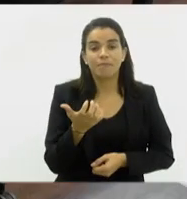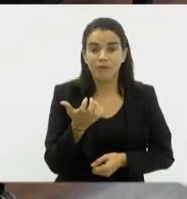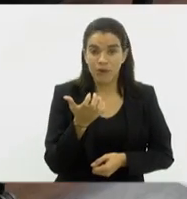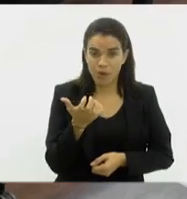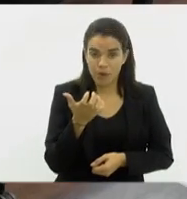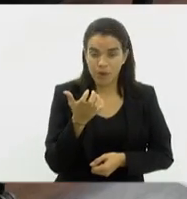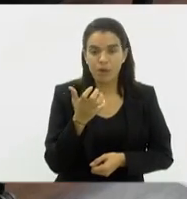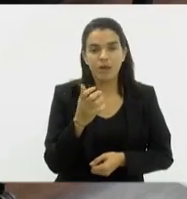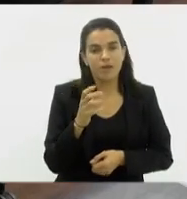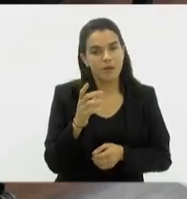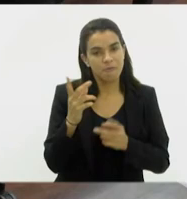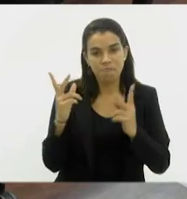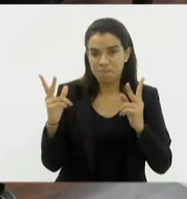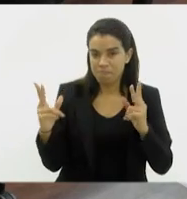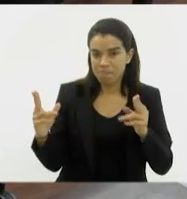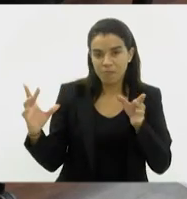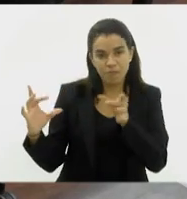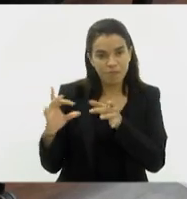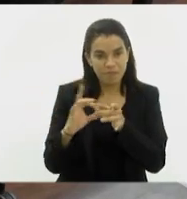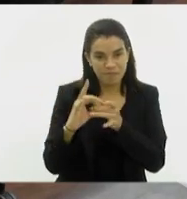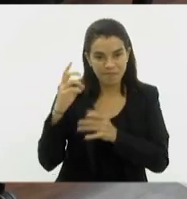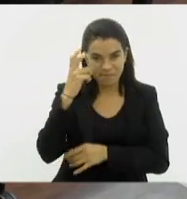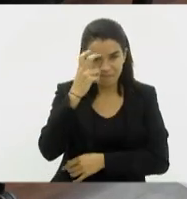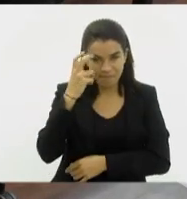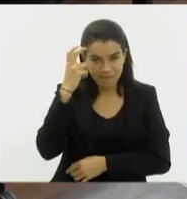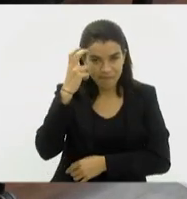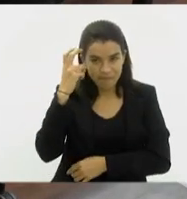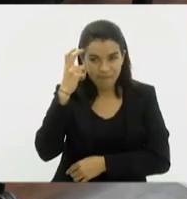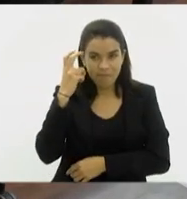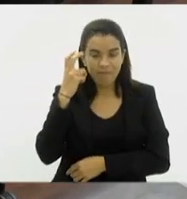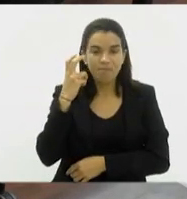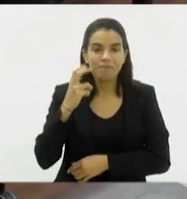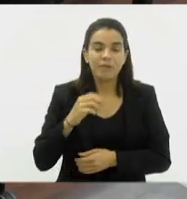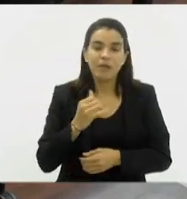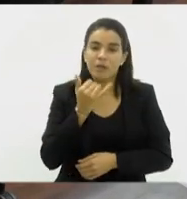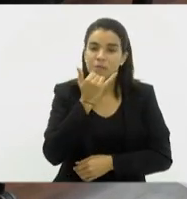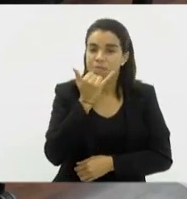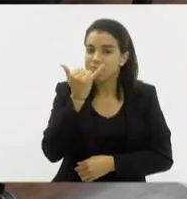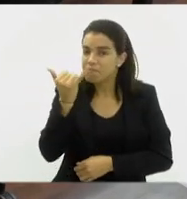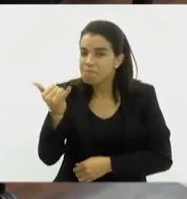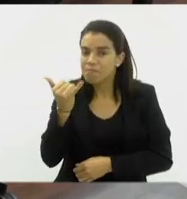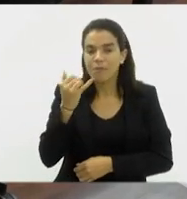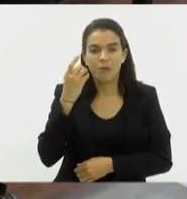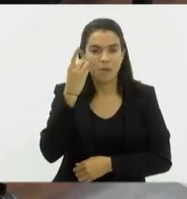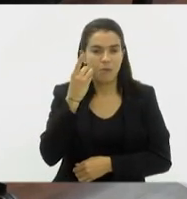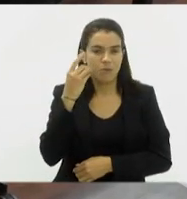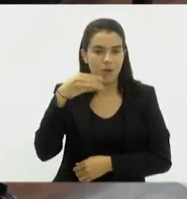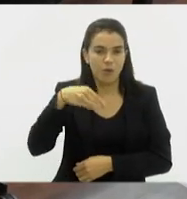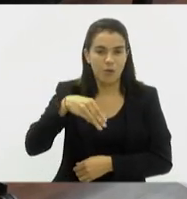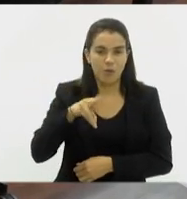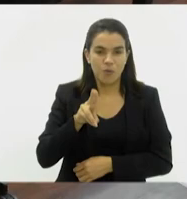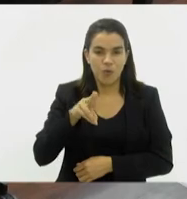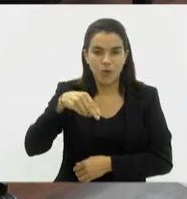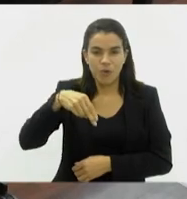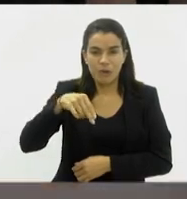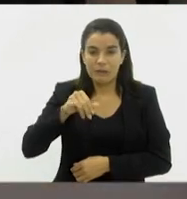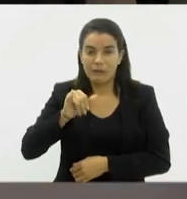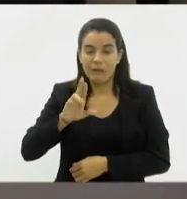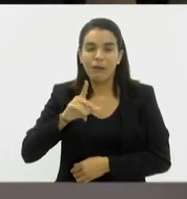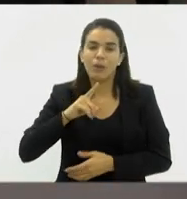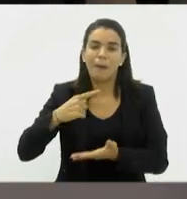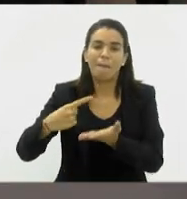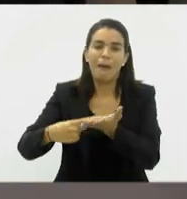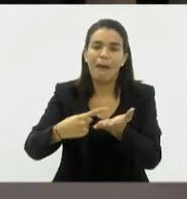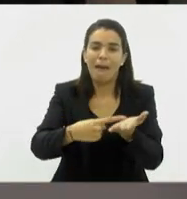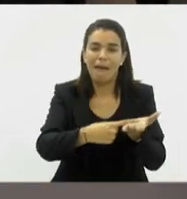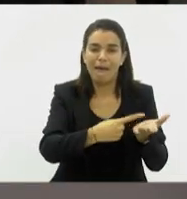sentido da minha colega Verônica Lima de entregar as minhas sinceras desculpas ao deputado munin Neto eu tinha uma série de outros compromissos acho